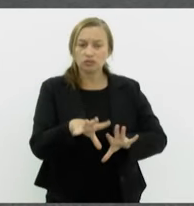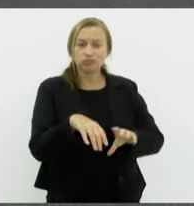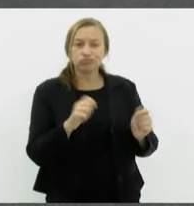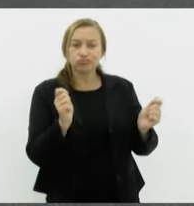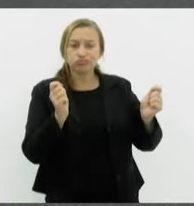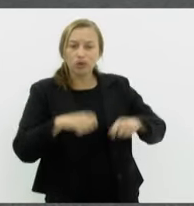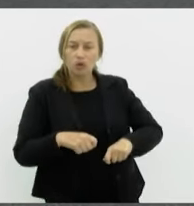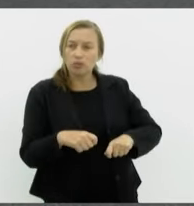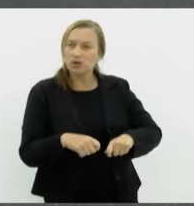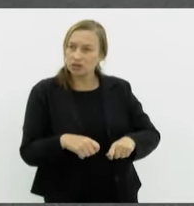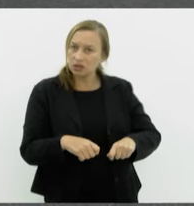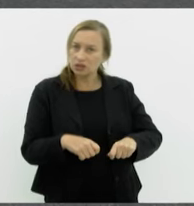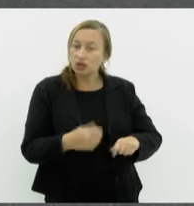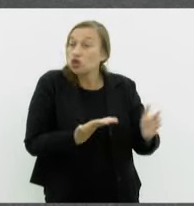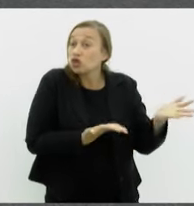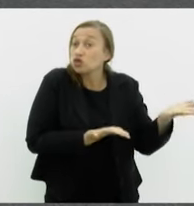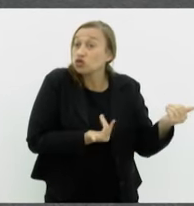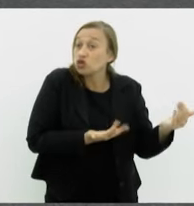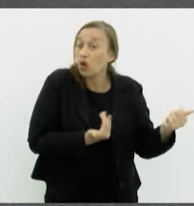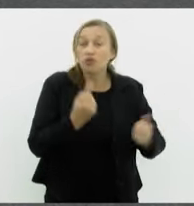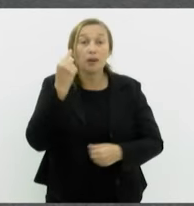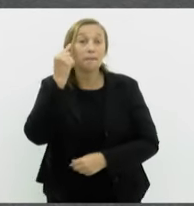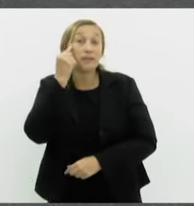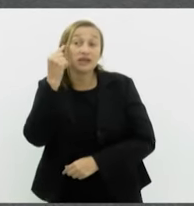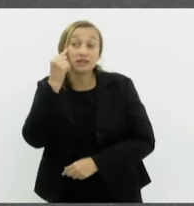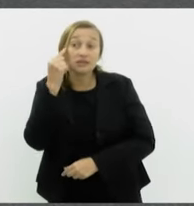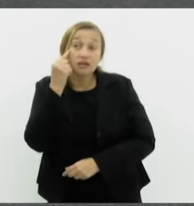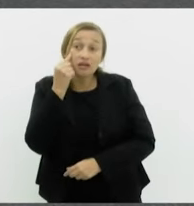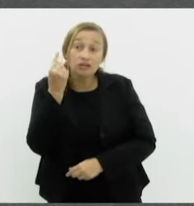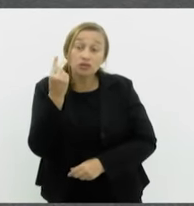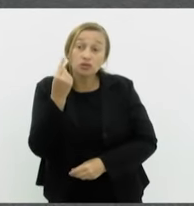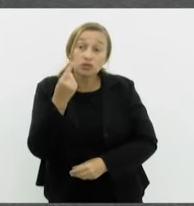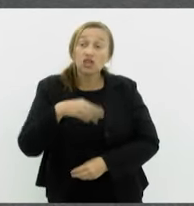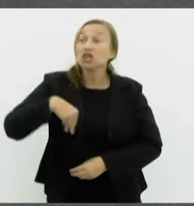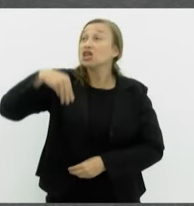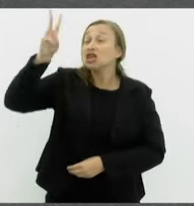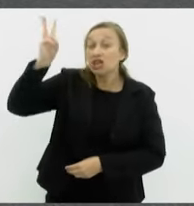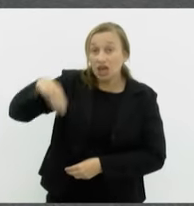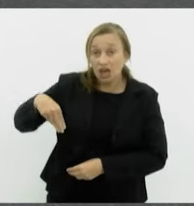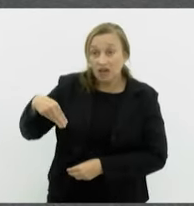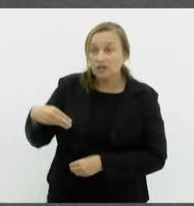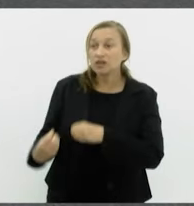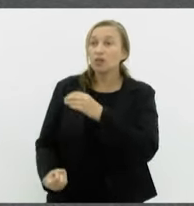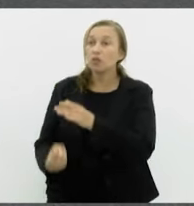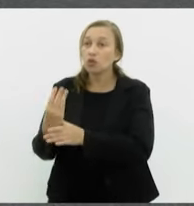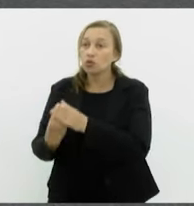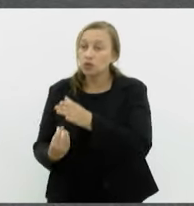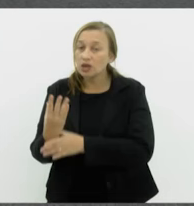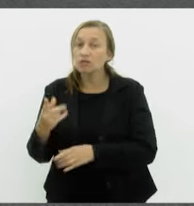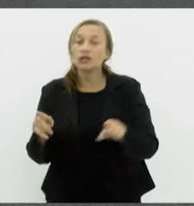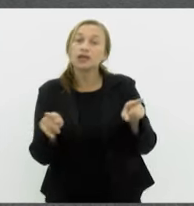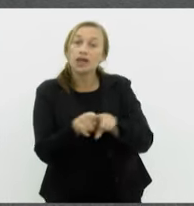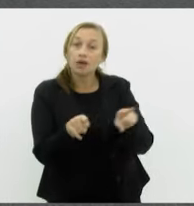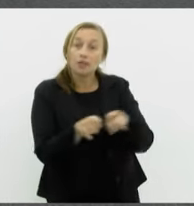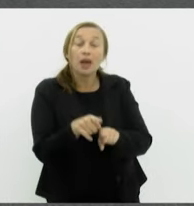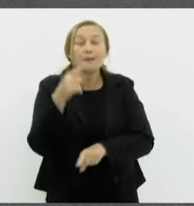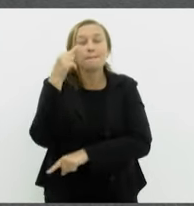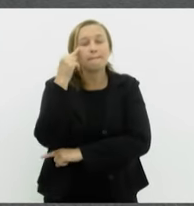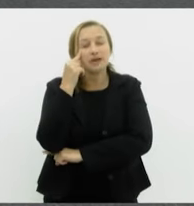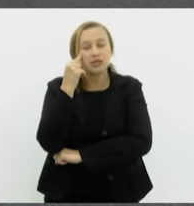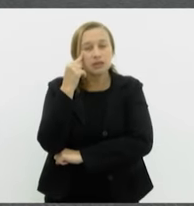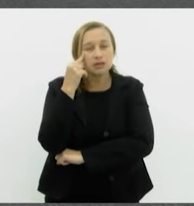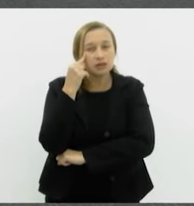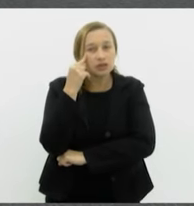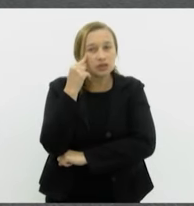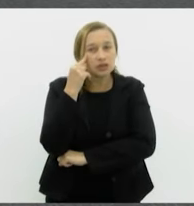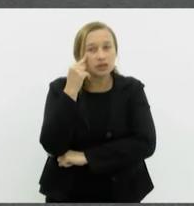capacitando, formando juventude, pensando, né, em quem vai estar produzindo e também pensando